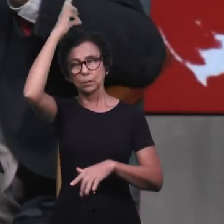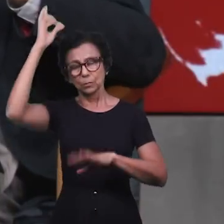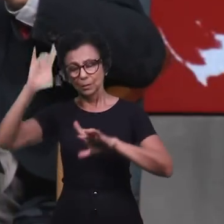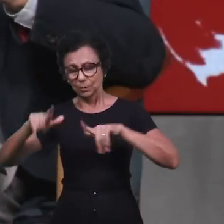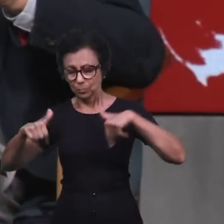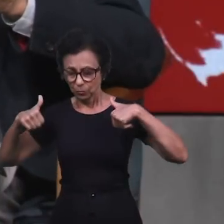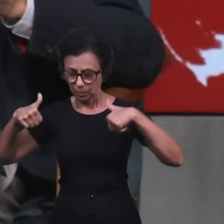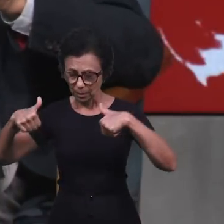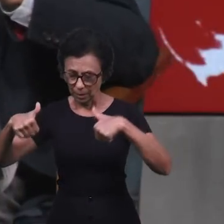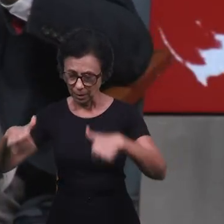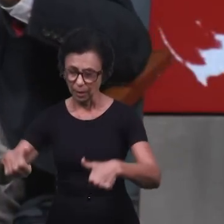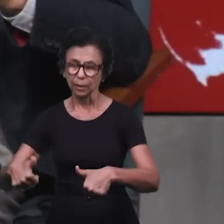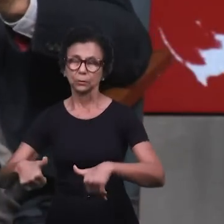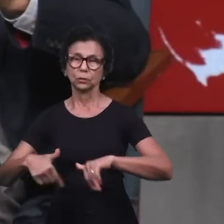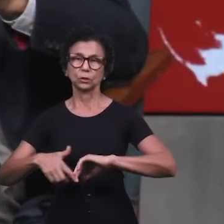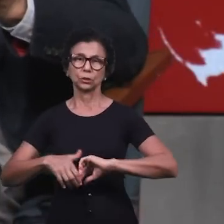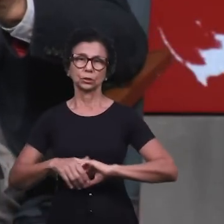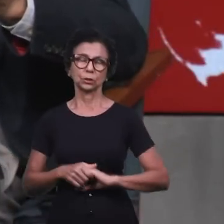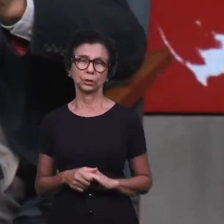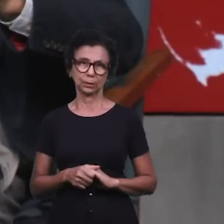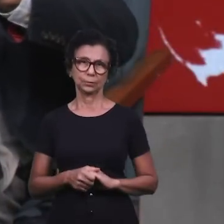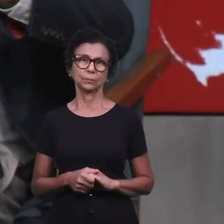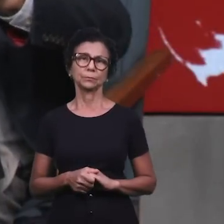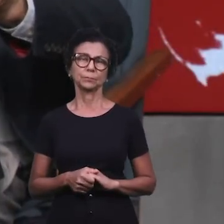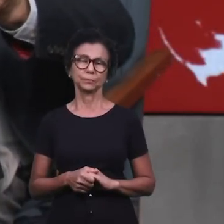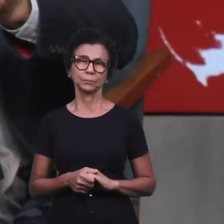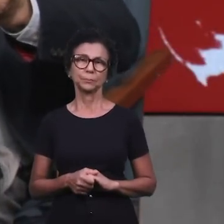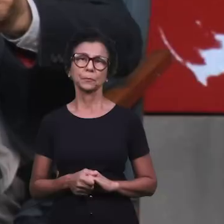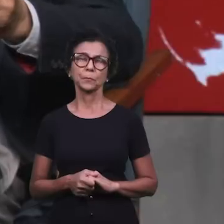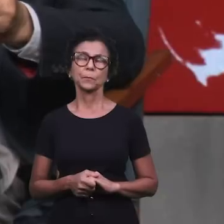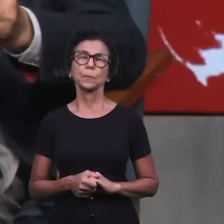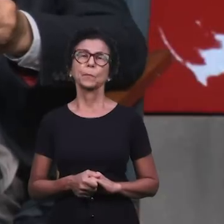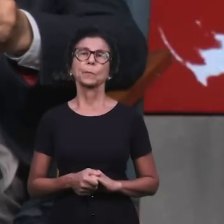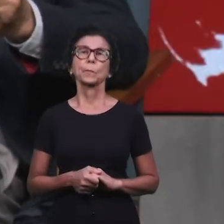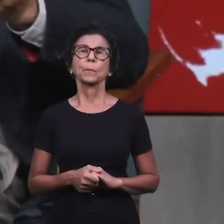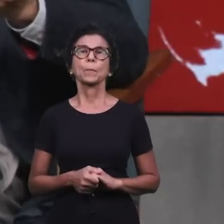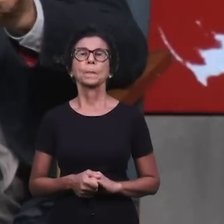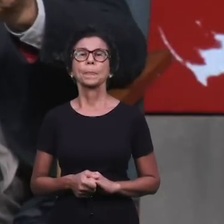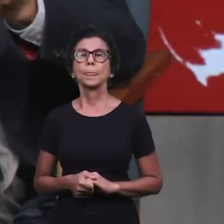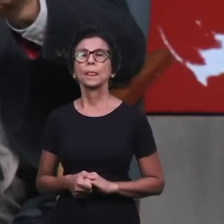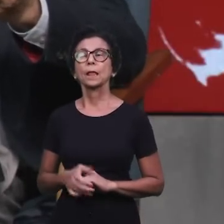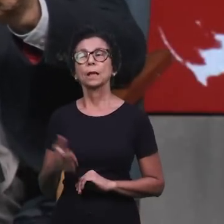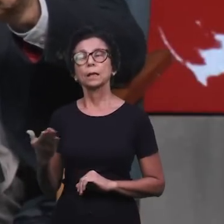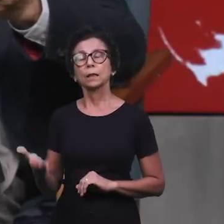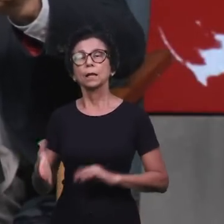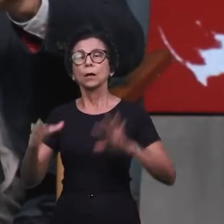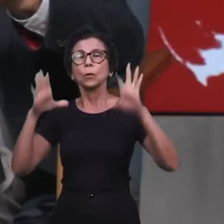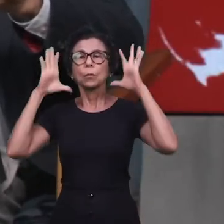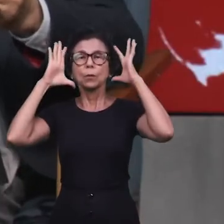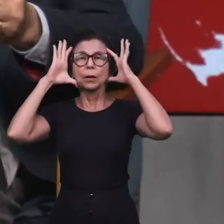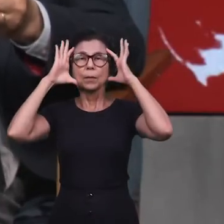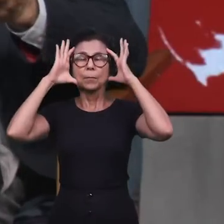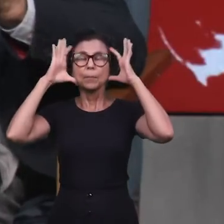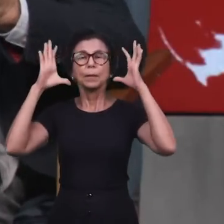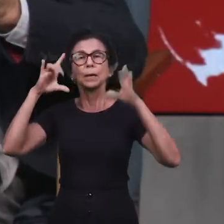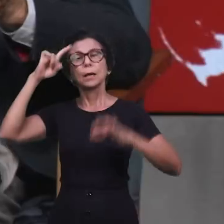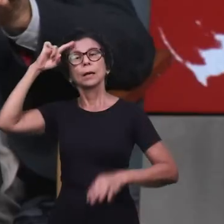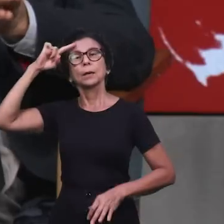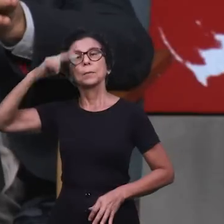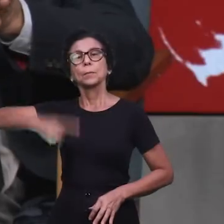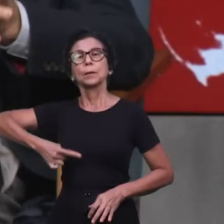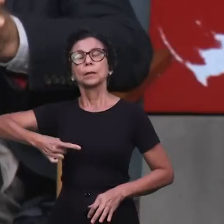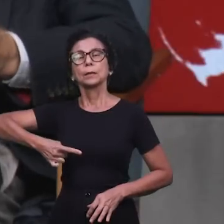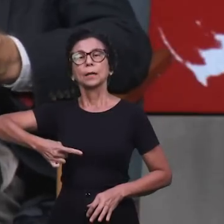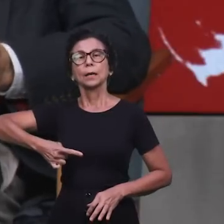corpo está vivo e o Espírito Santo opera nesse corpo vivo, então o cabeça é Cristo, é o